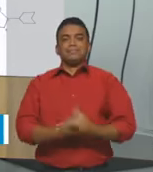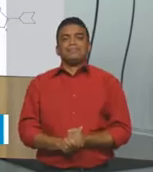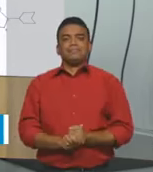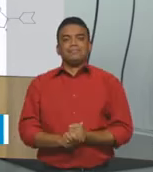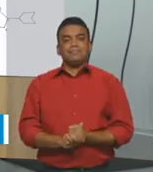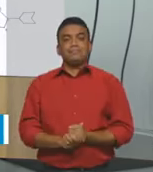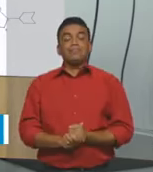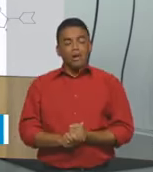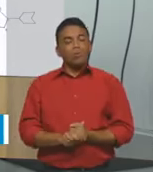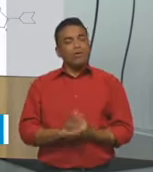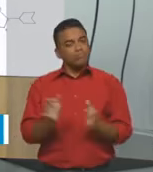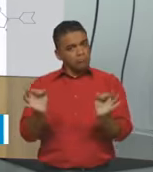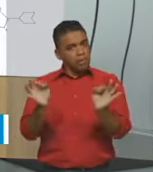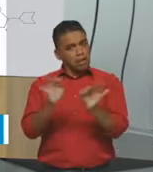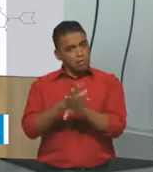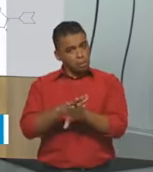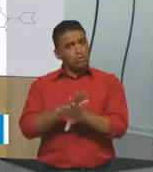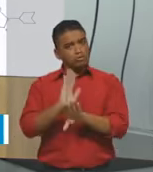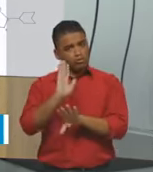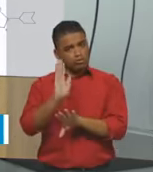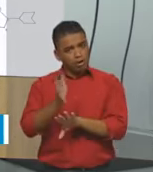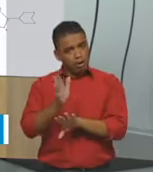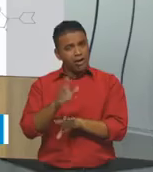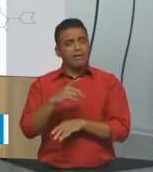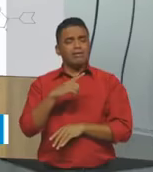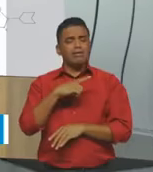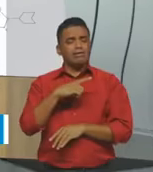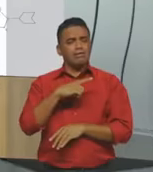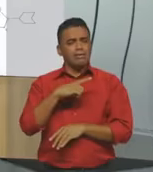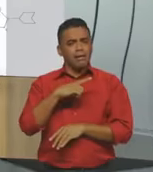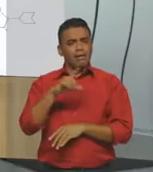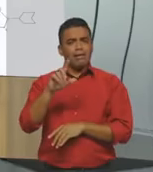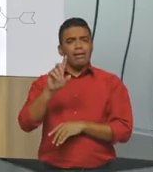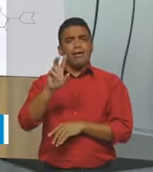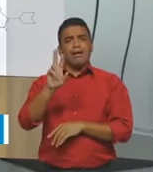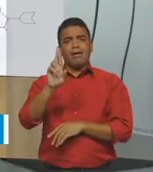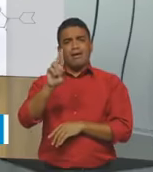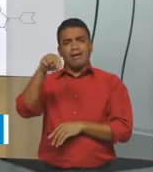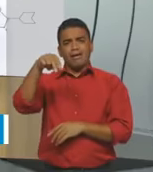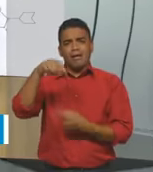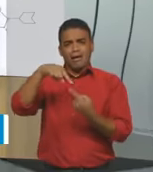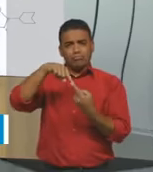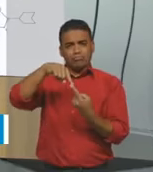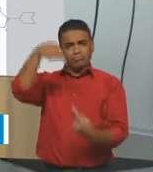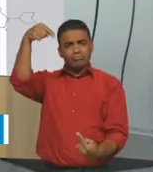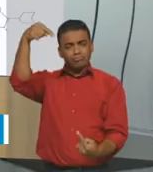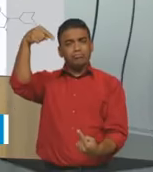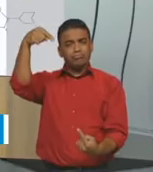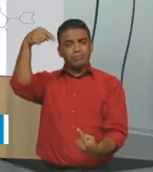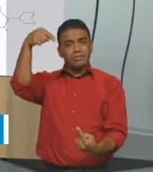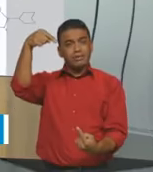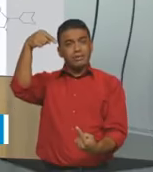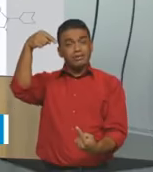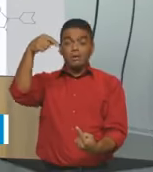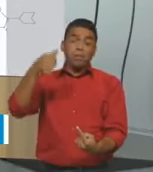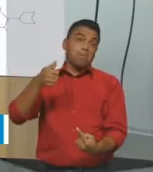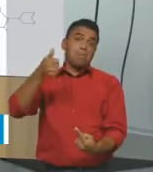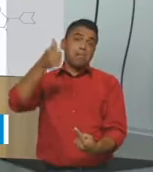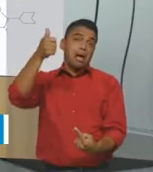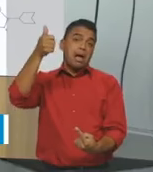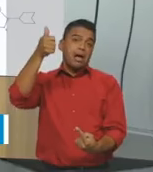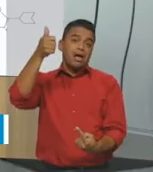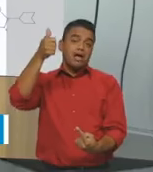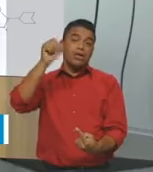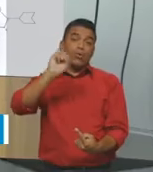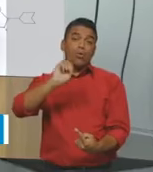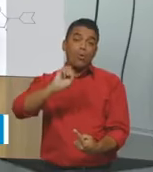Assim, então, que a transcrição acaba, eu tenho uma fita de RNA, nós chamamos de transcrito primário ou